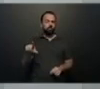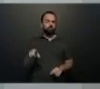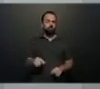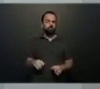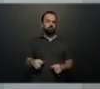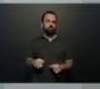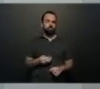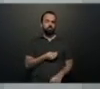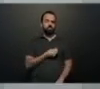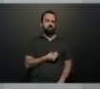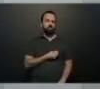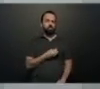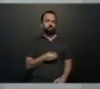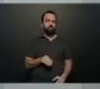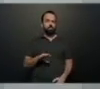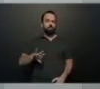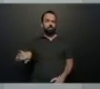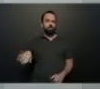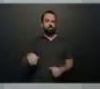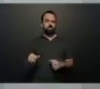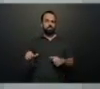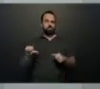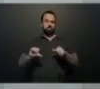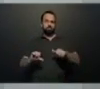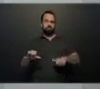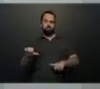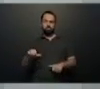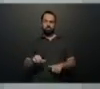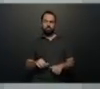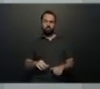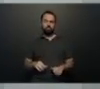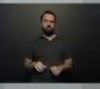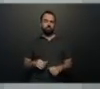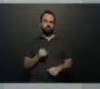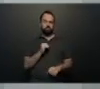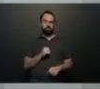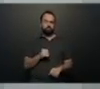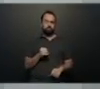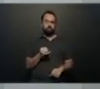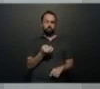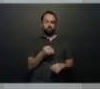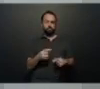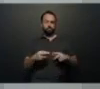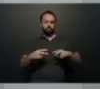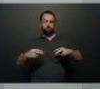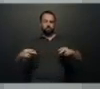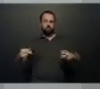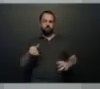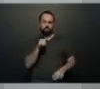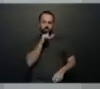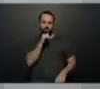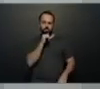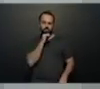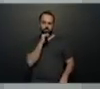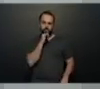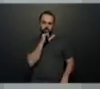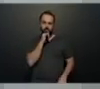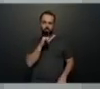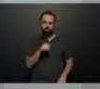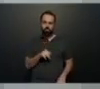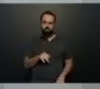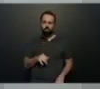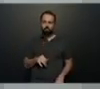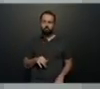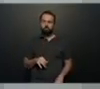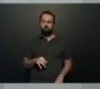sem ela? Isso foi só alguns exemplos, né, do que a gente precisa só no começo de um dia. Imagina todas as outras